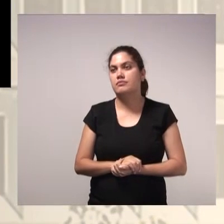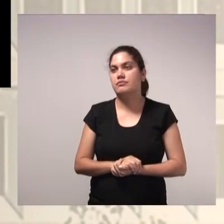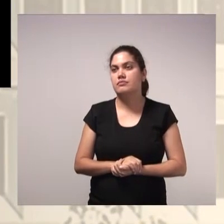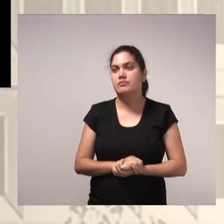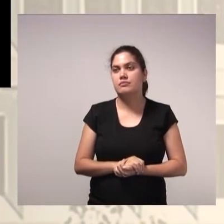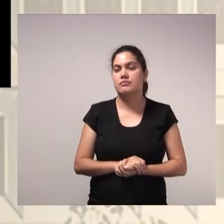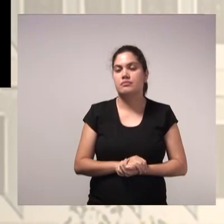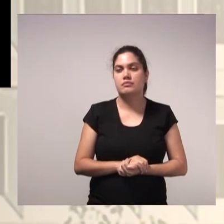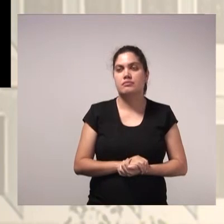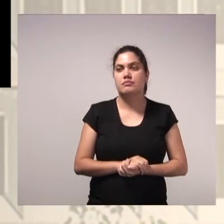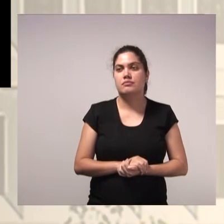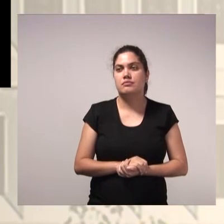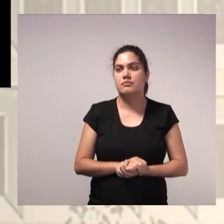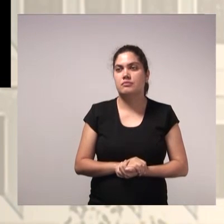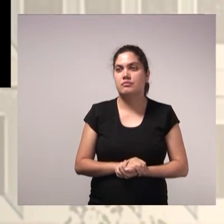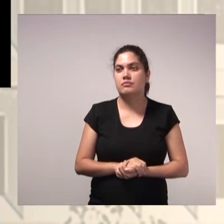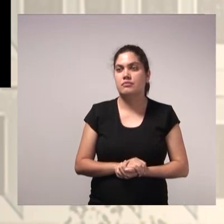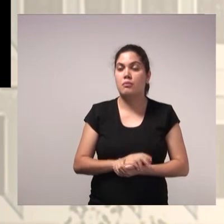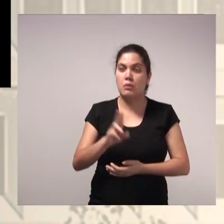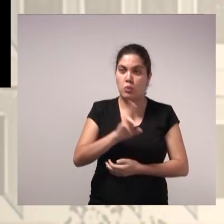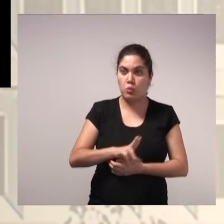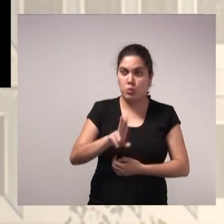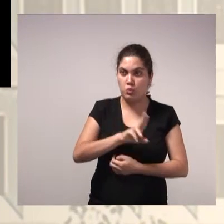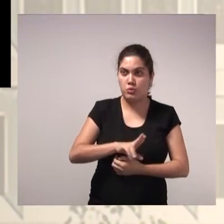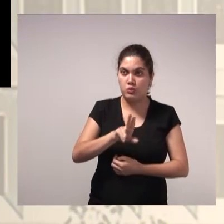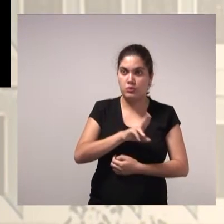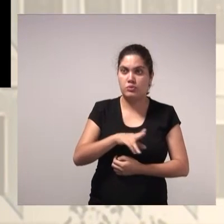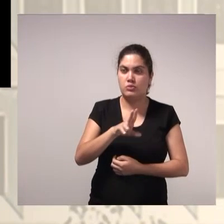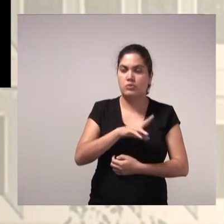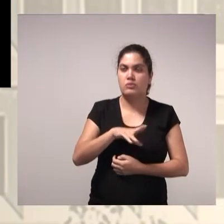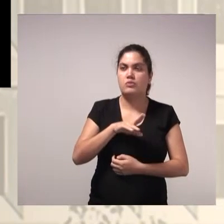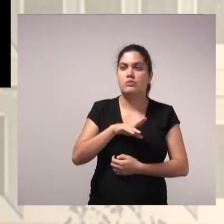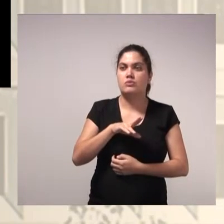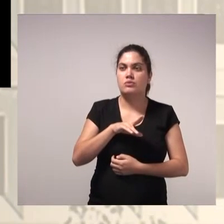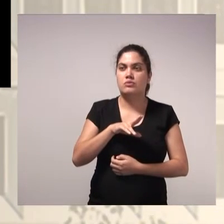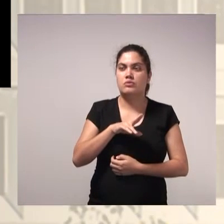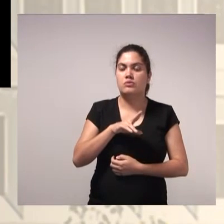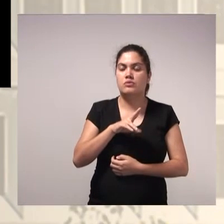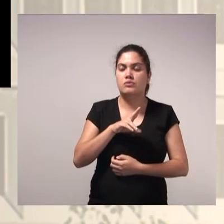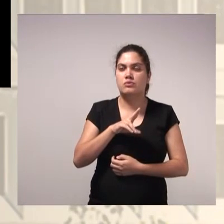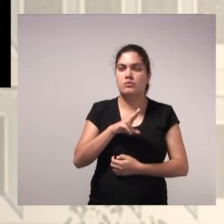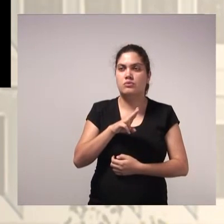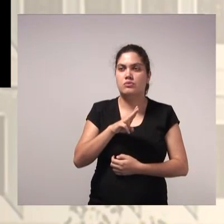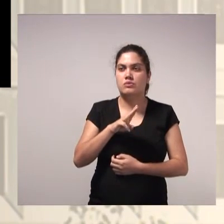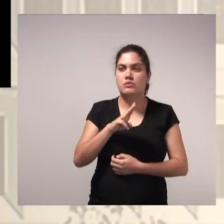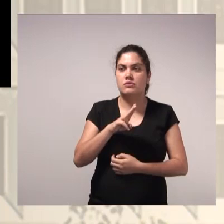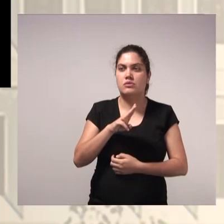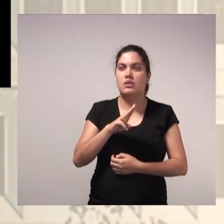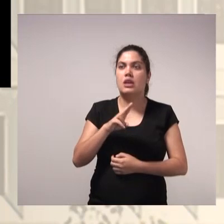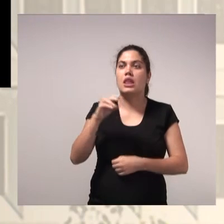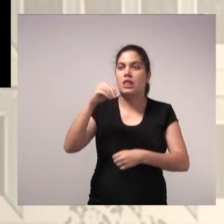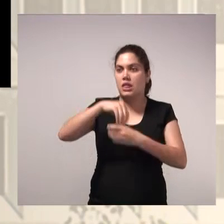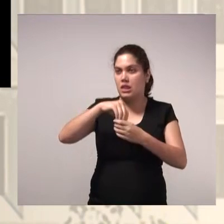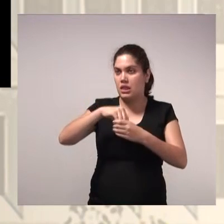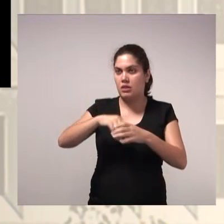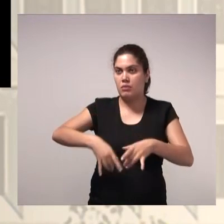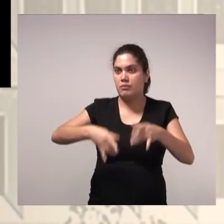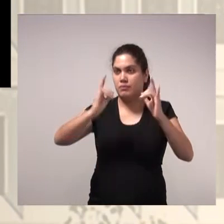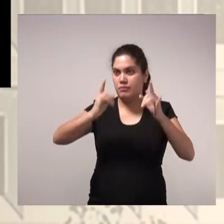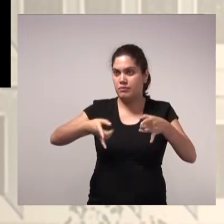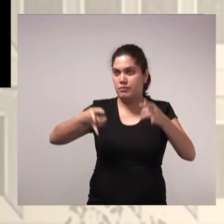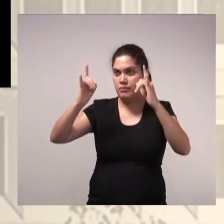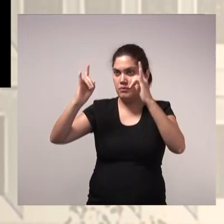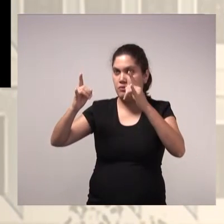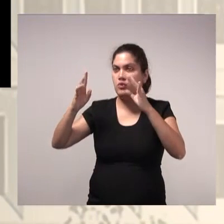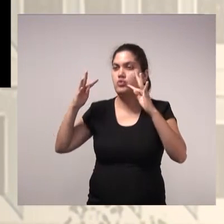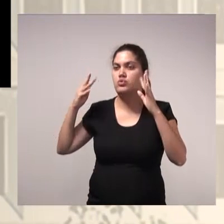emitido pelo uso da corrente das funções do edifício, né? da instituição como um